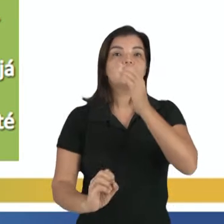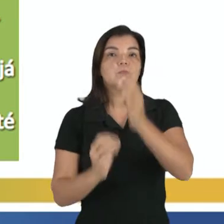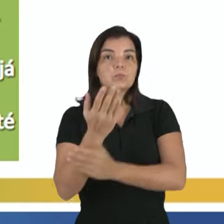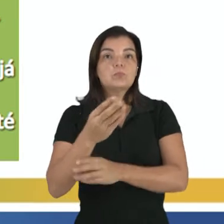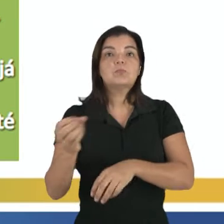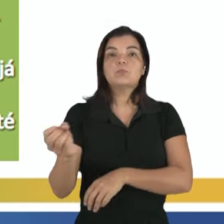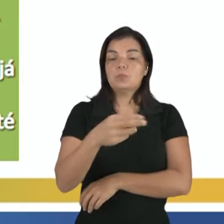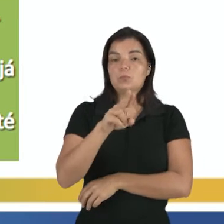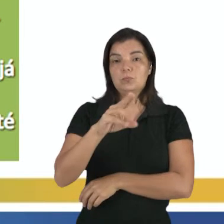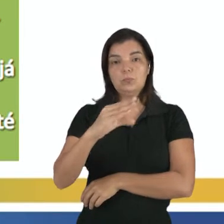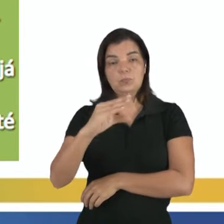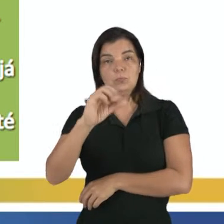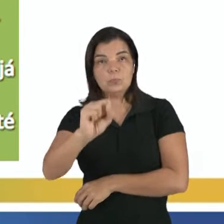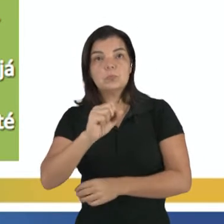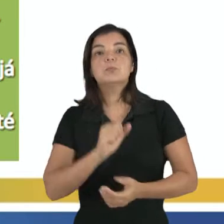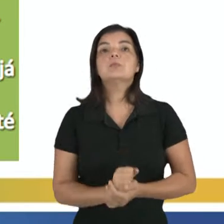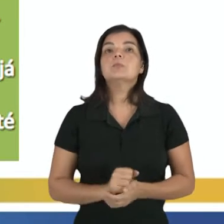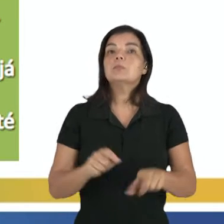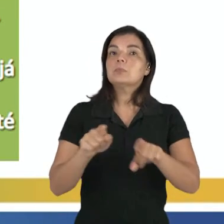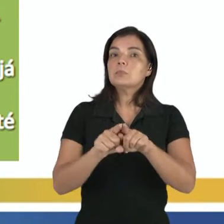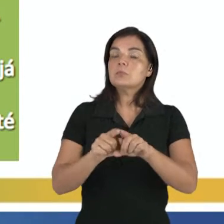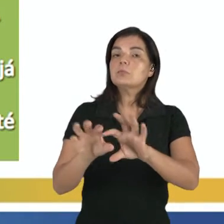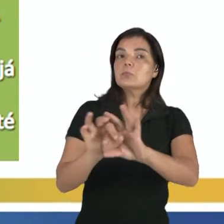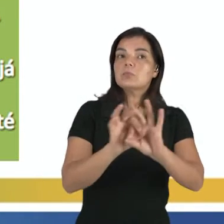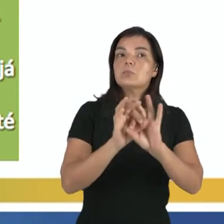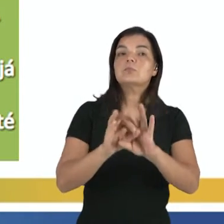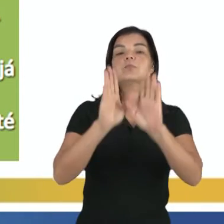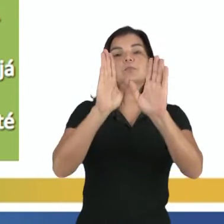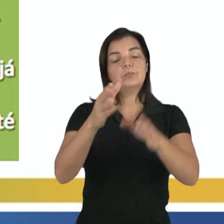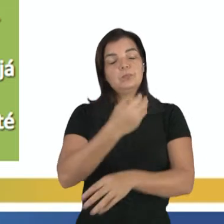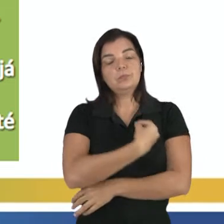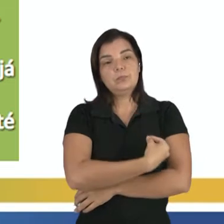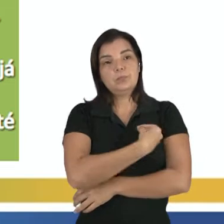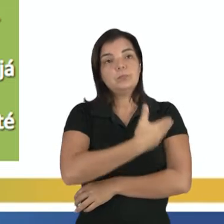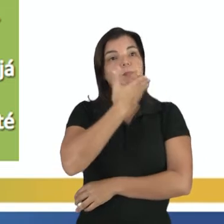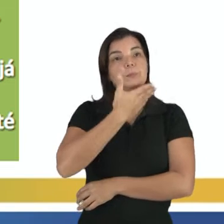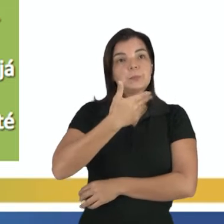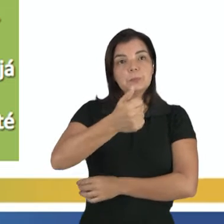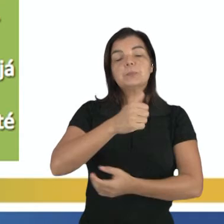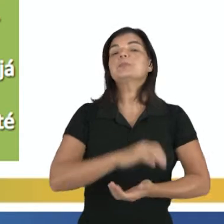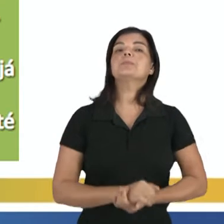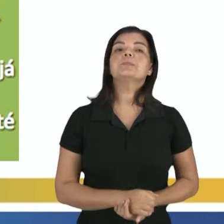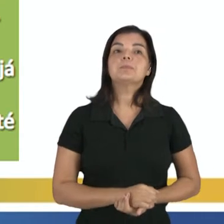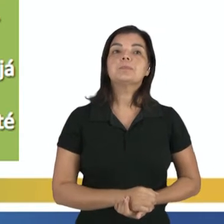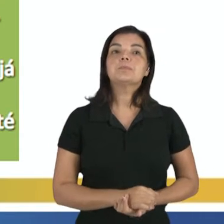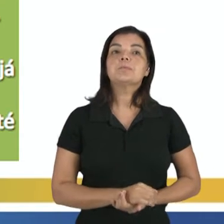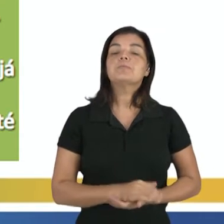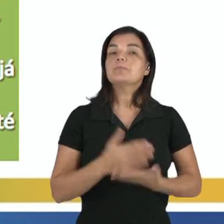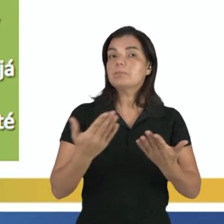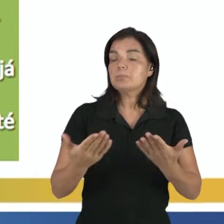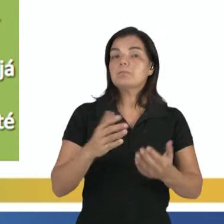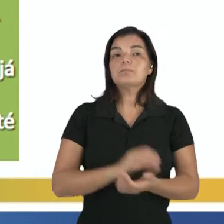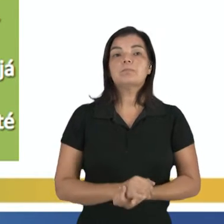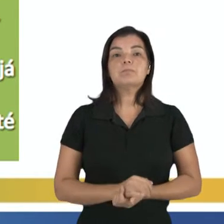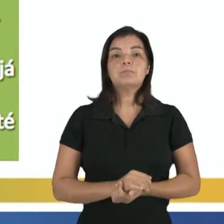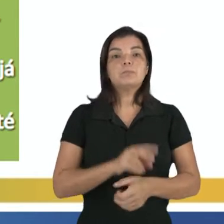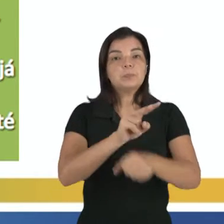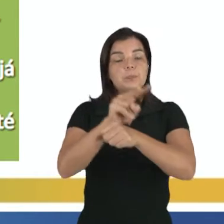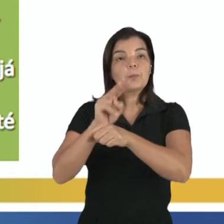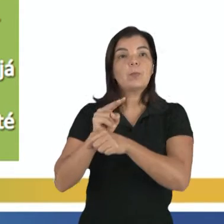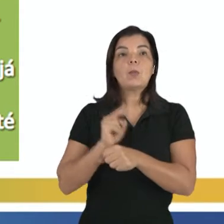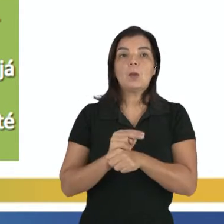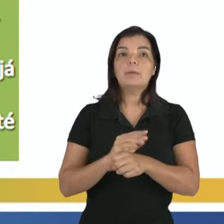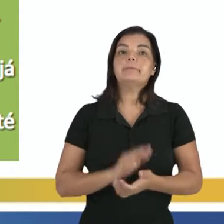de novas unidades de conservação e a consolidação, né, a melhoria dessas unidades que já são existentes, a melhoria da forma de